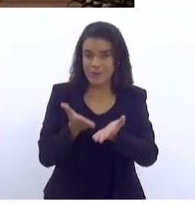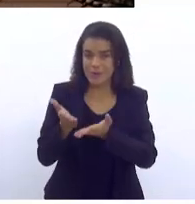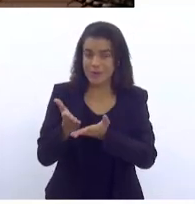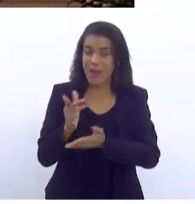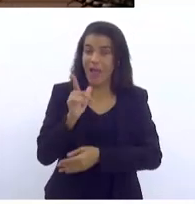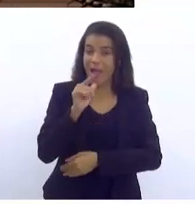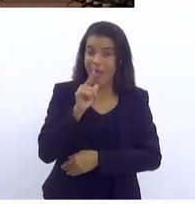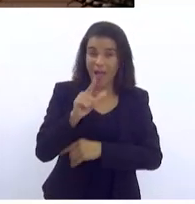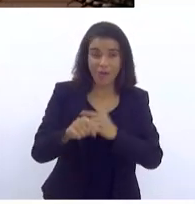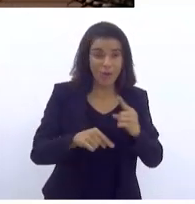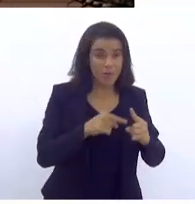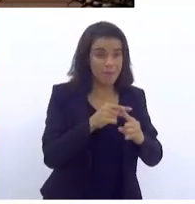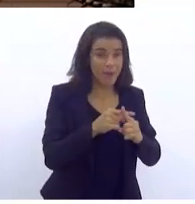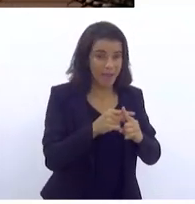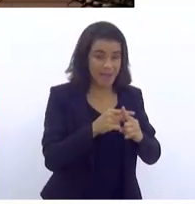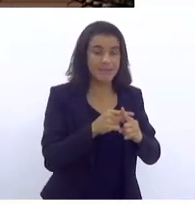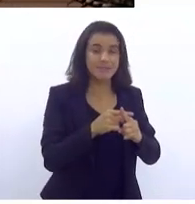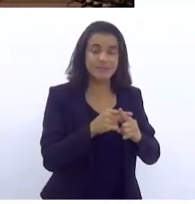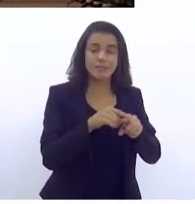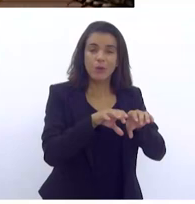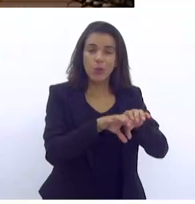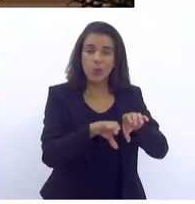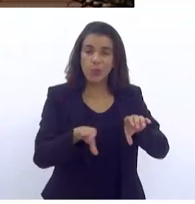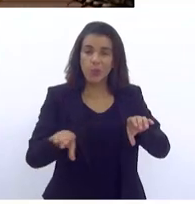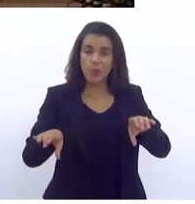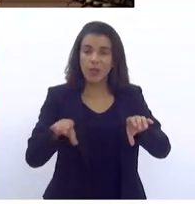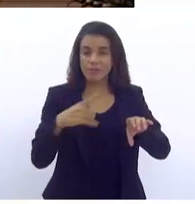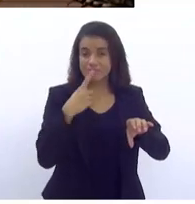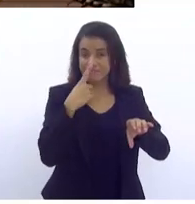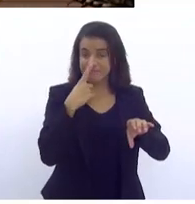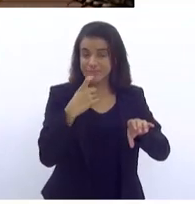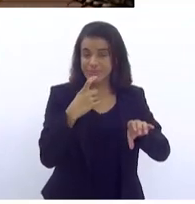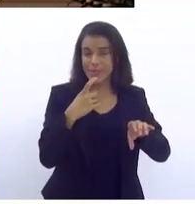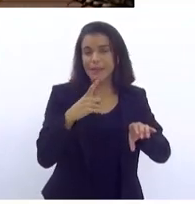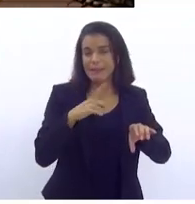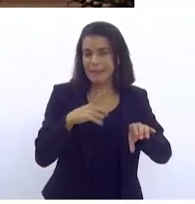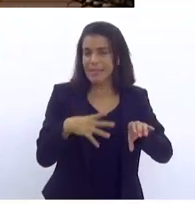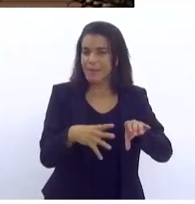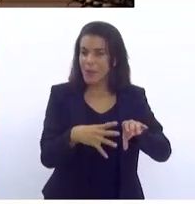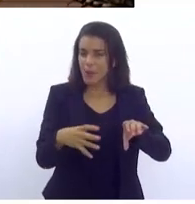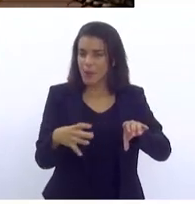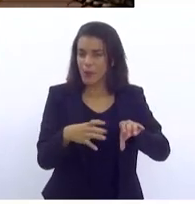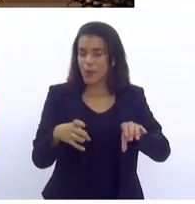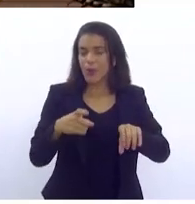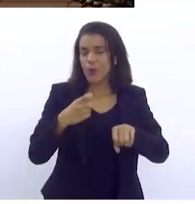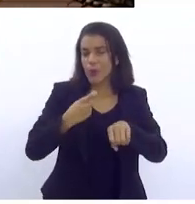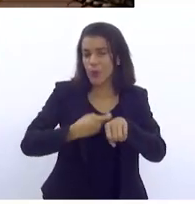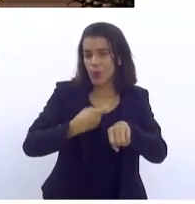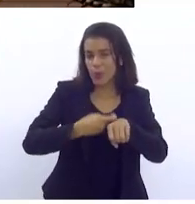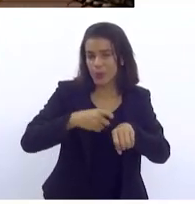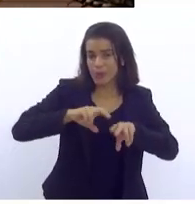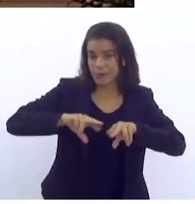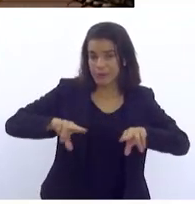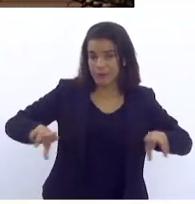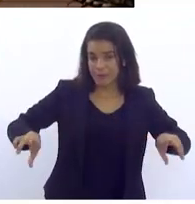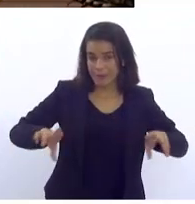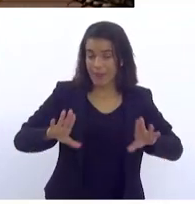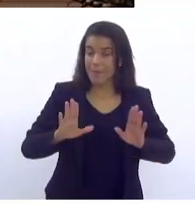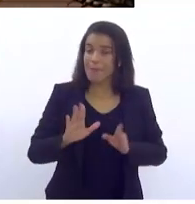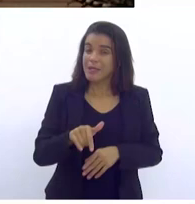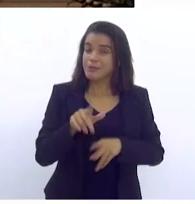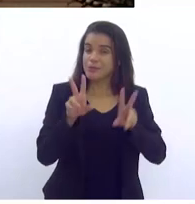né tô falando aqui de saneamento só água esgoto apesar da gente saber que tem resíduos sólidos e drenagem Urbana também mas como tema que água esgoto